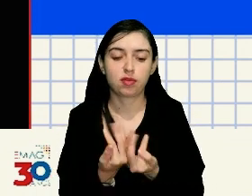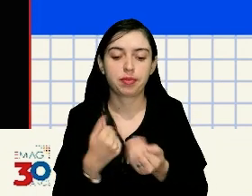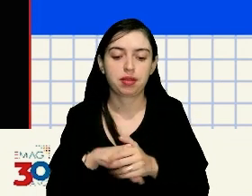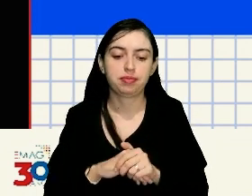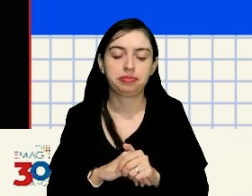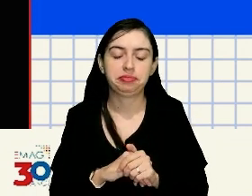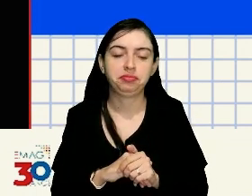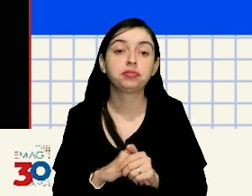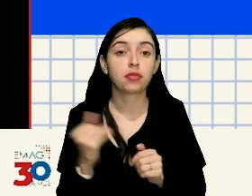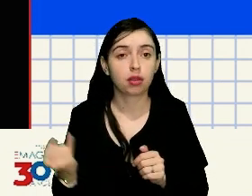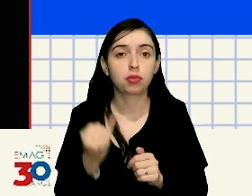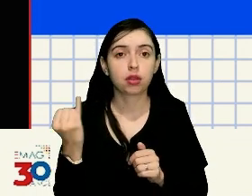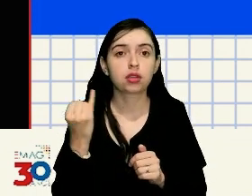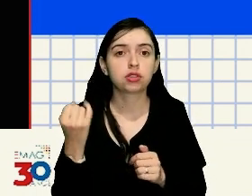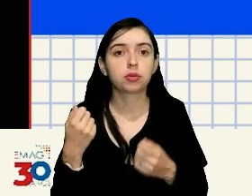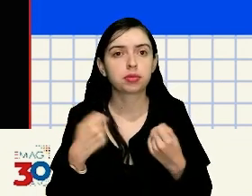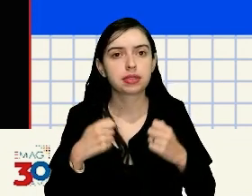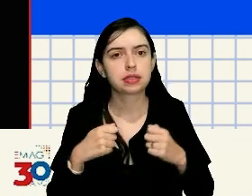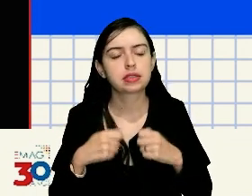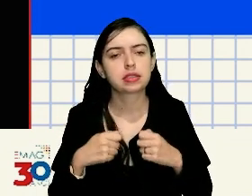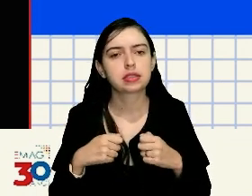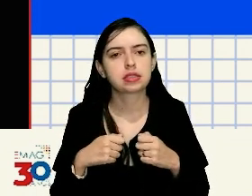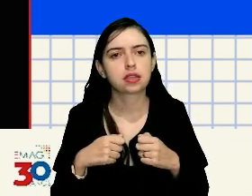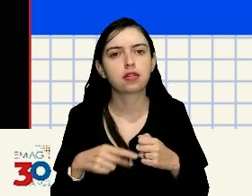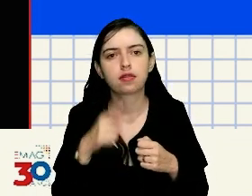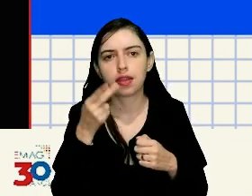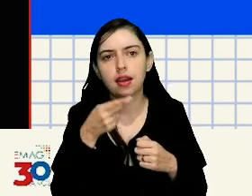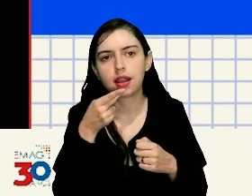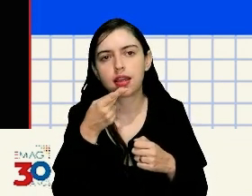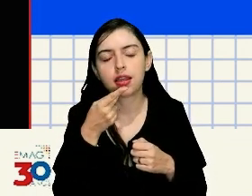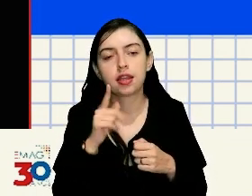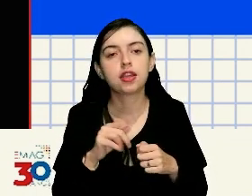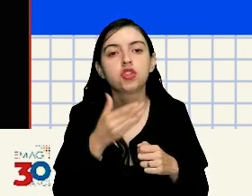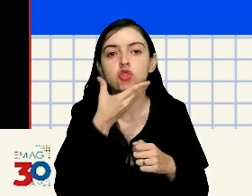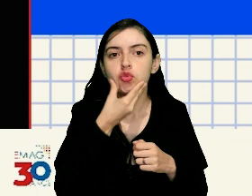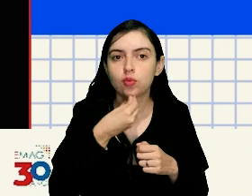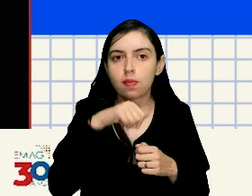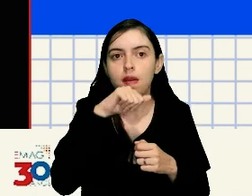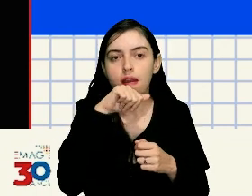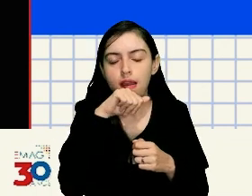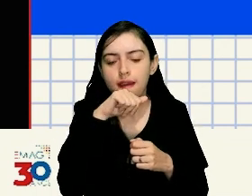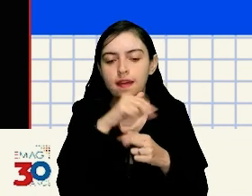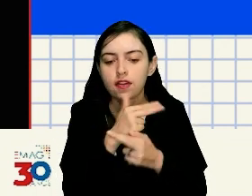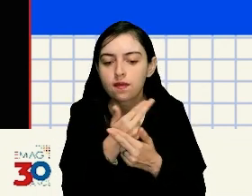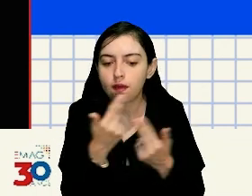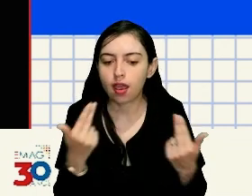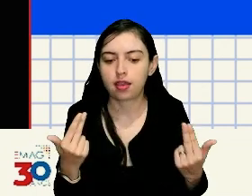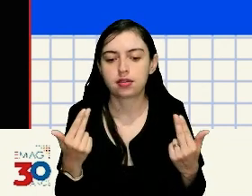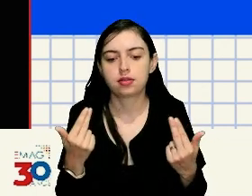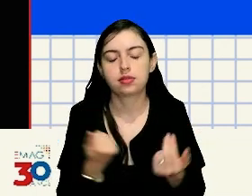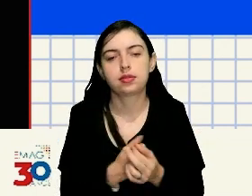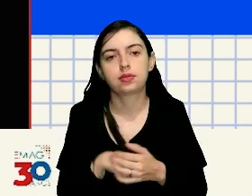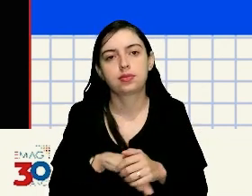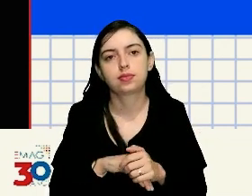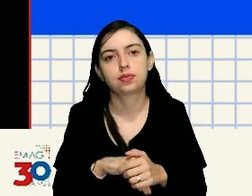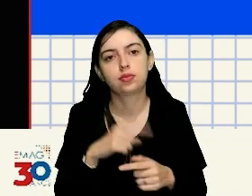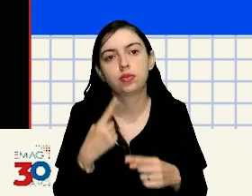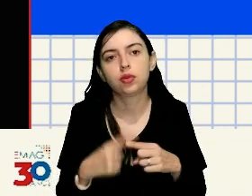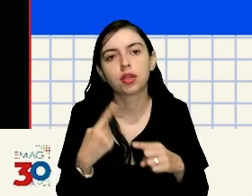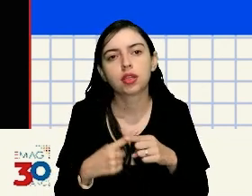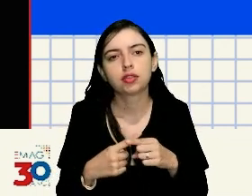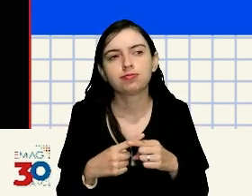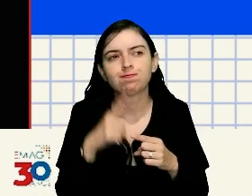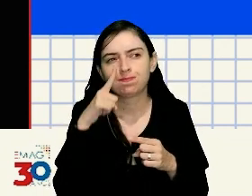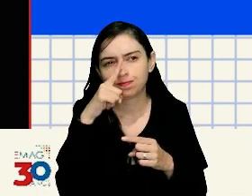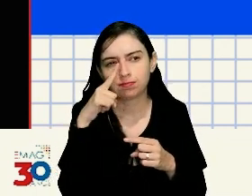gente precisa cada vez mais falar de paternidades no plural e com S maiúsculo, sabe? Porque a gente corre muito risco de falar na paternidade